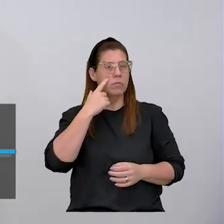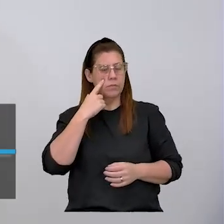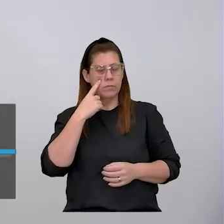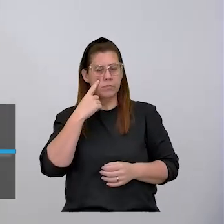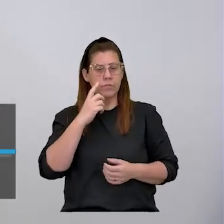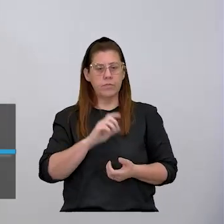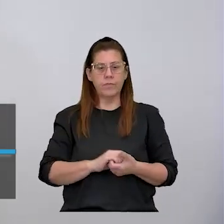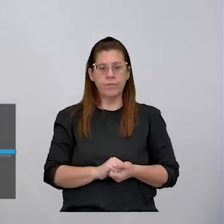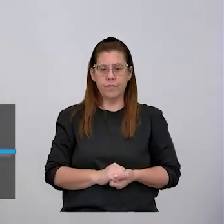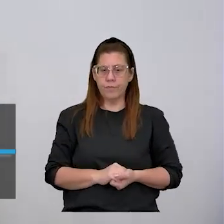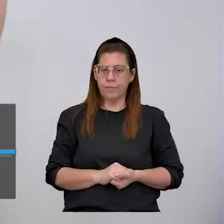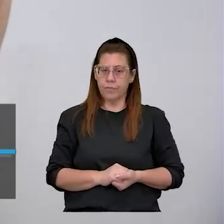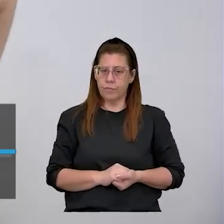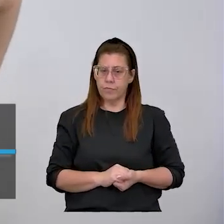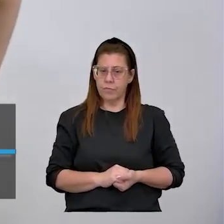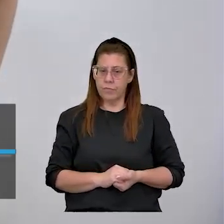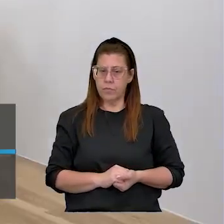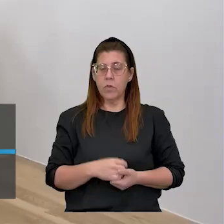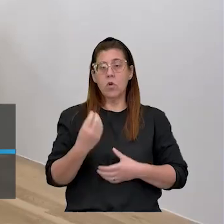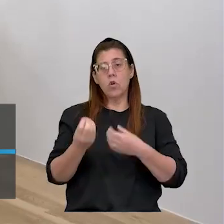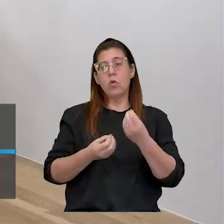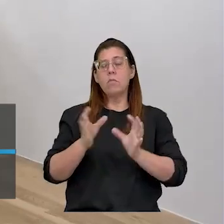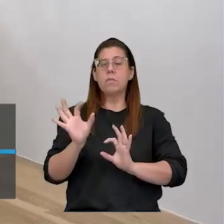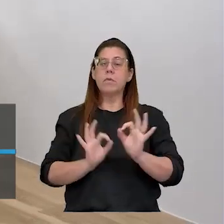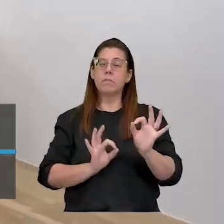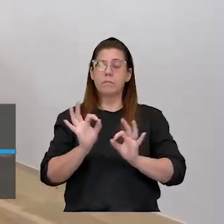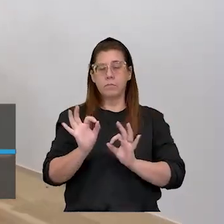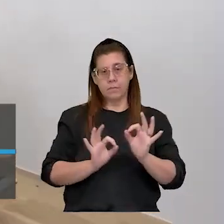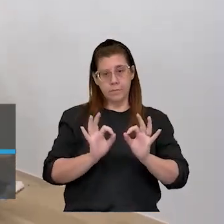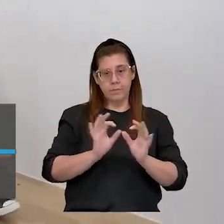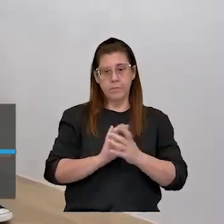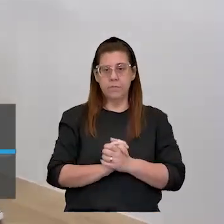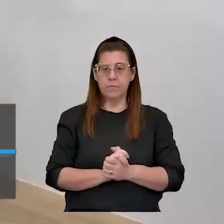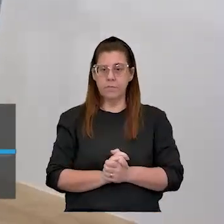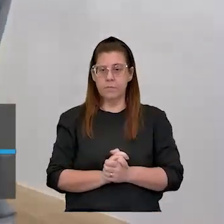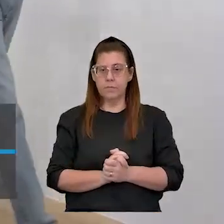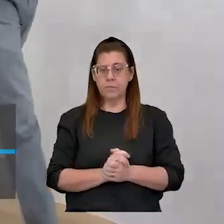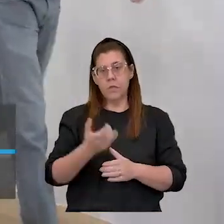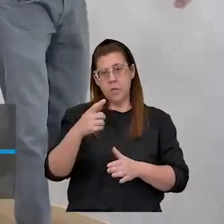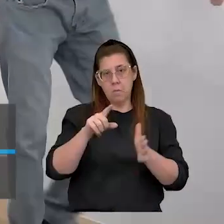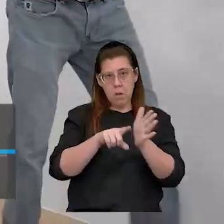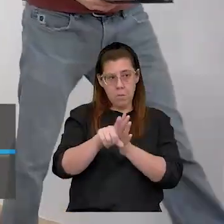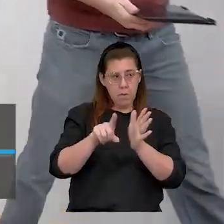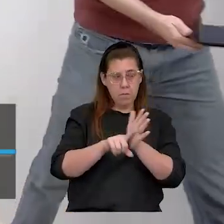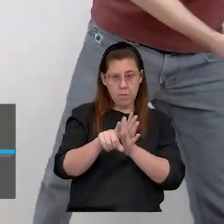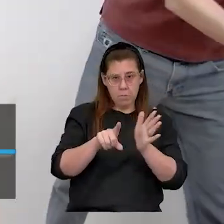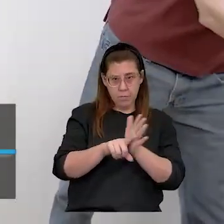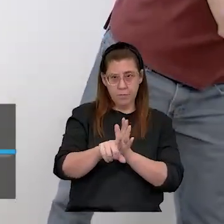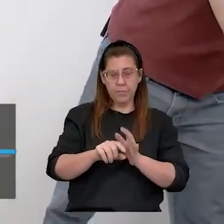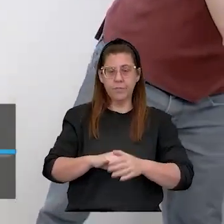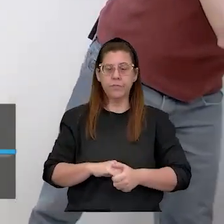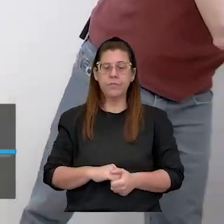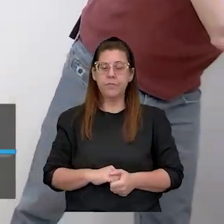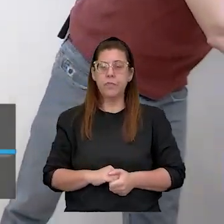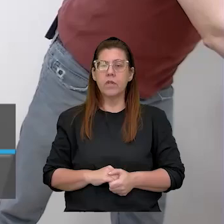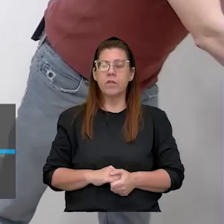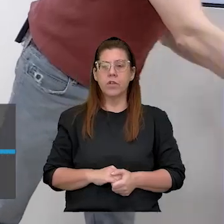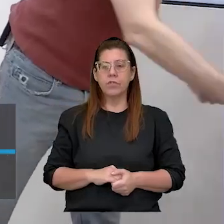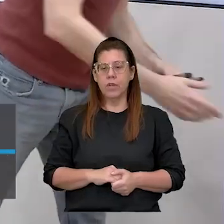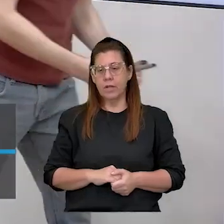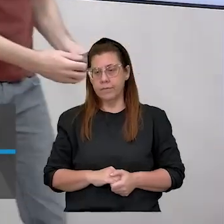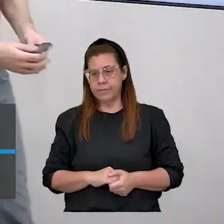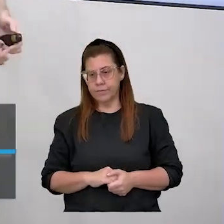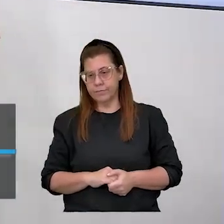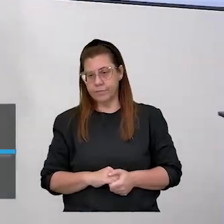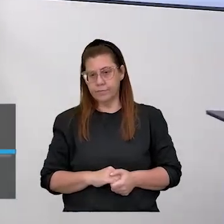Vou dar uma para vocês agora, como é que a gente pode fazer para fazer as questões aqui, para fazer em casa, aqui uma composition